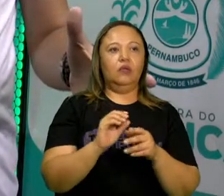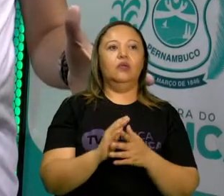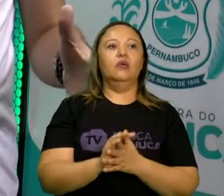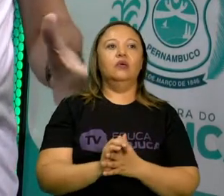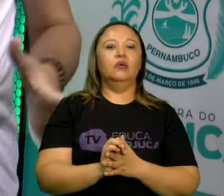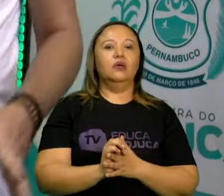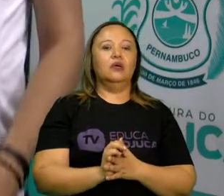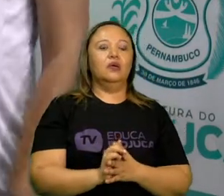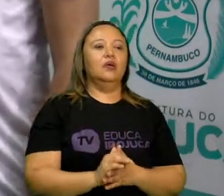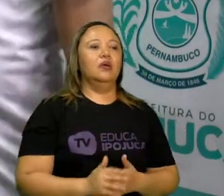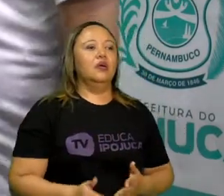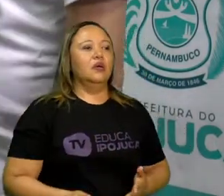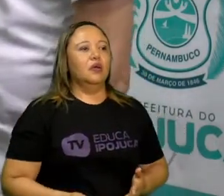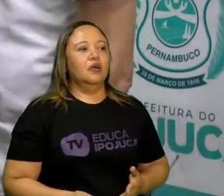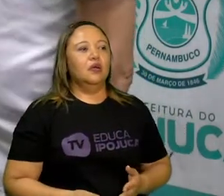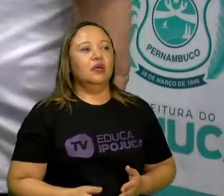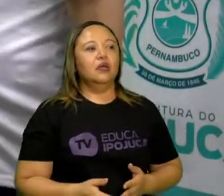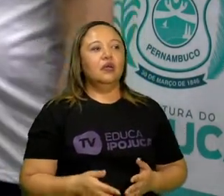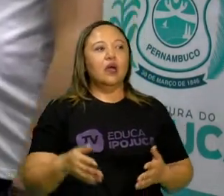atualmente, ok?